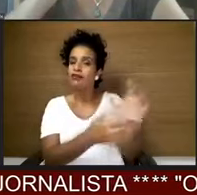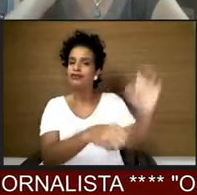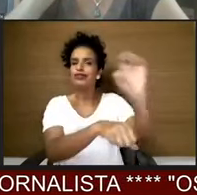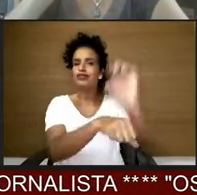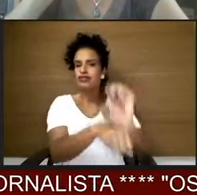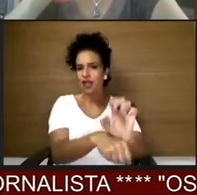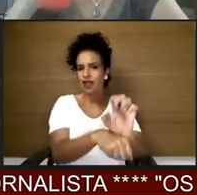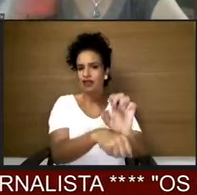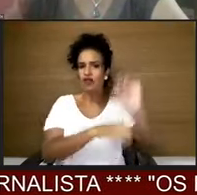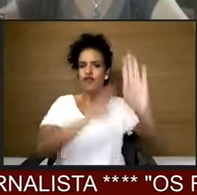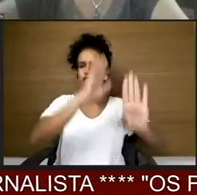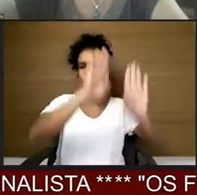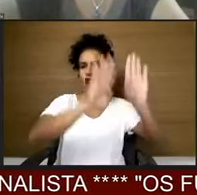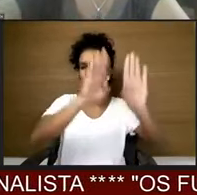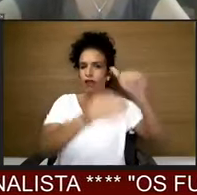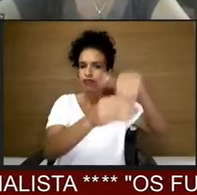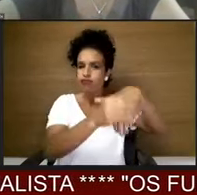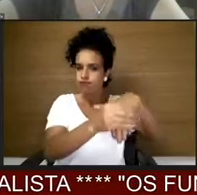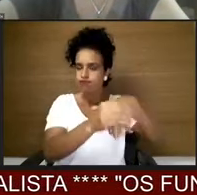através